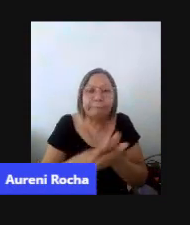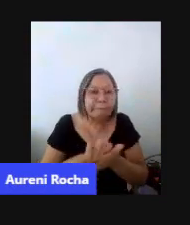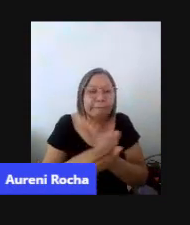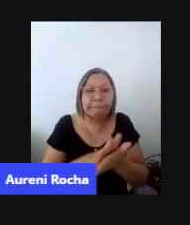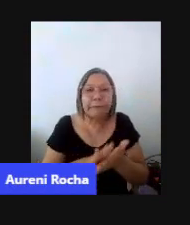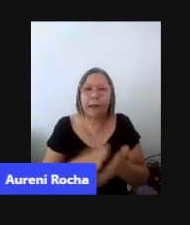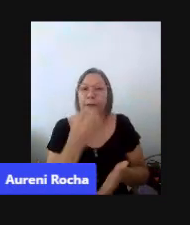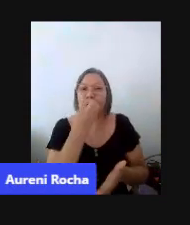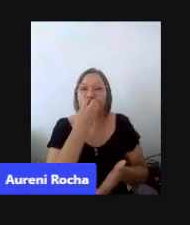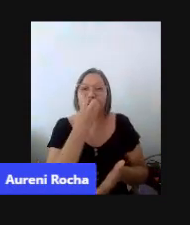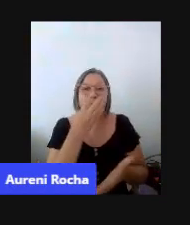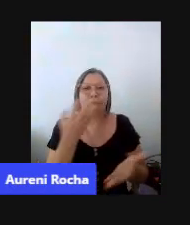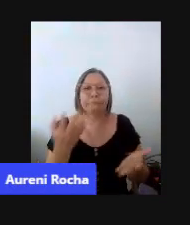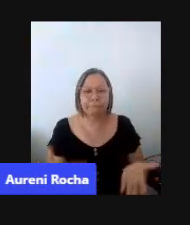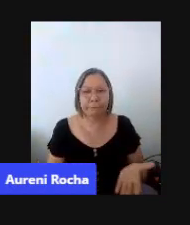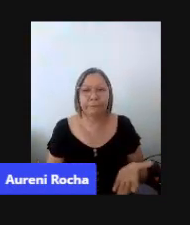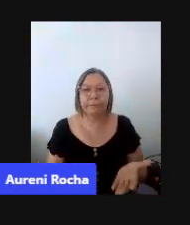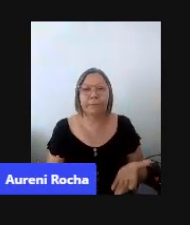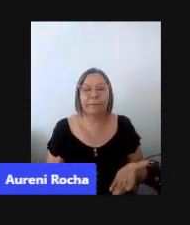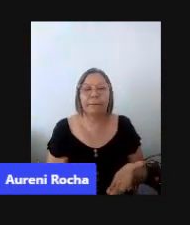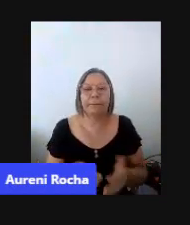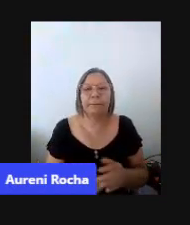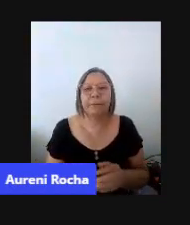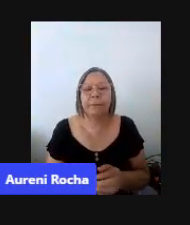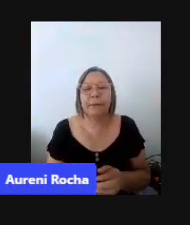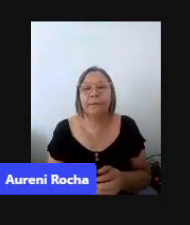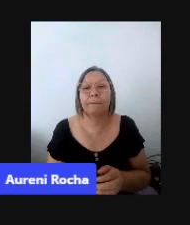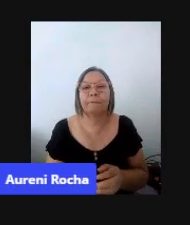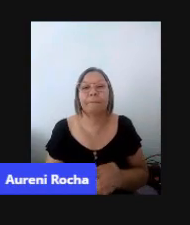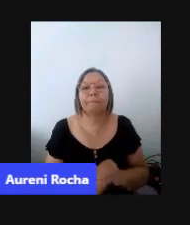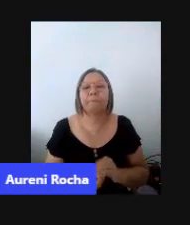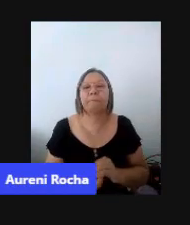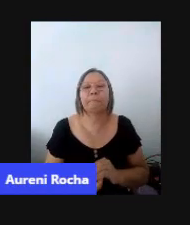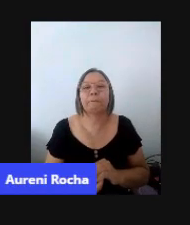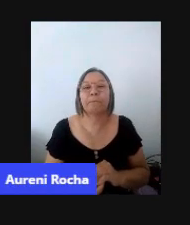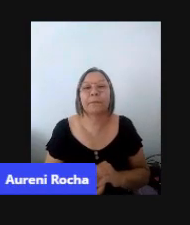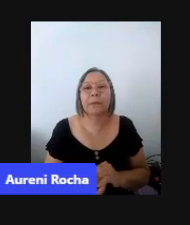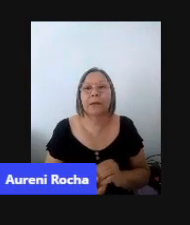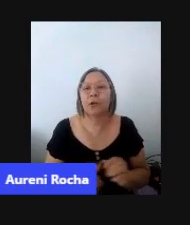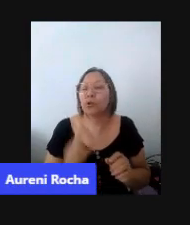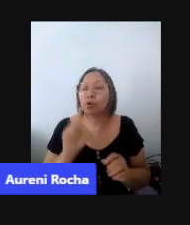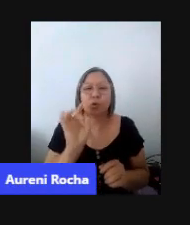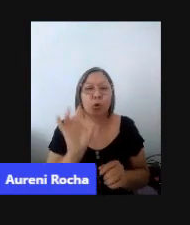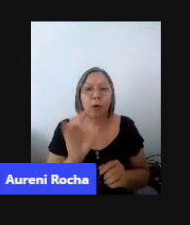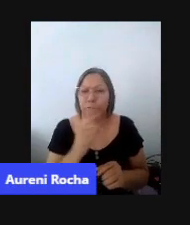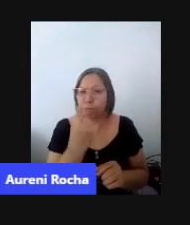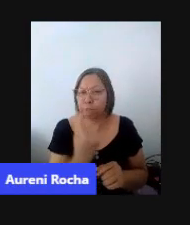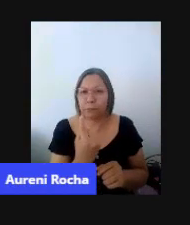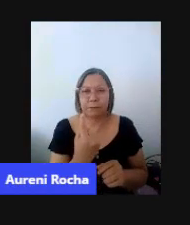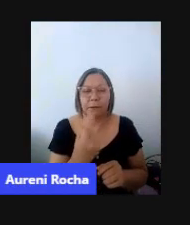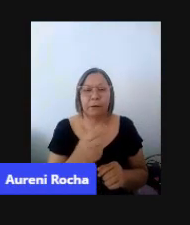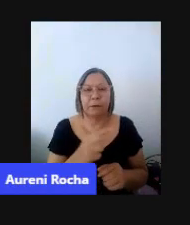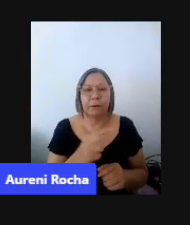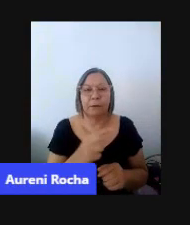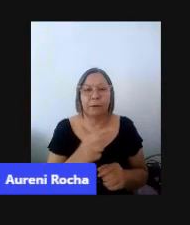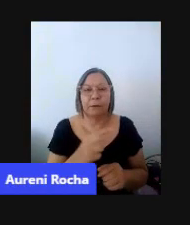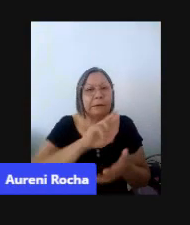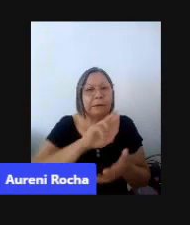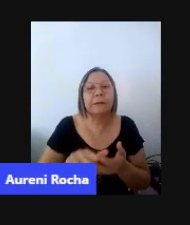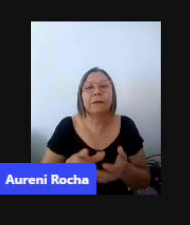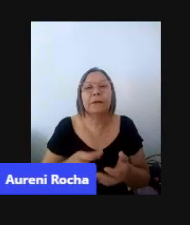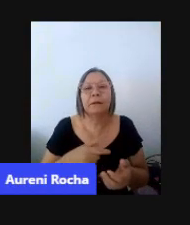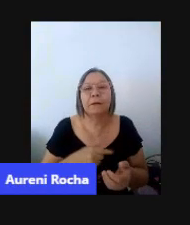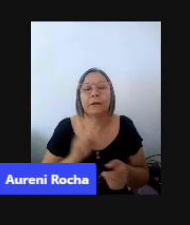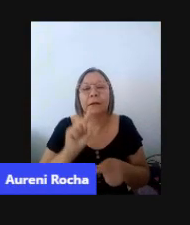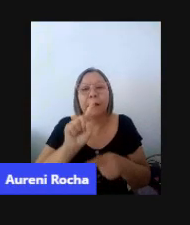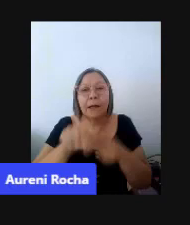na verdade, essa foto que dediquei minha vida ao Tatu Canastra. E não foi só essa foto. Em 2010, já nas